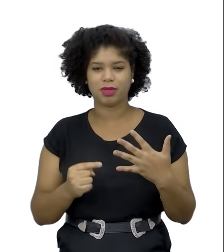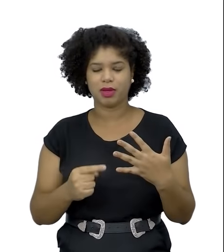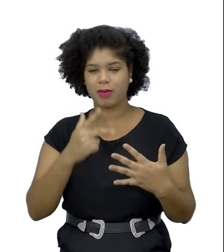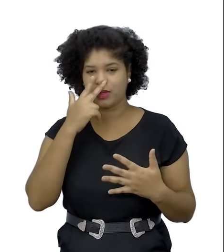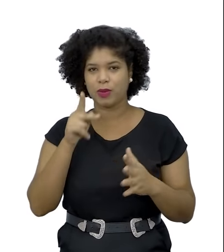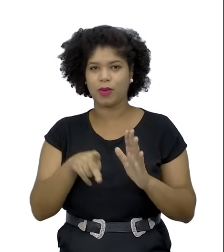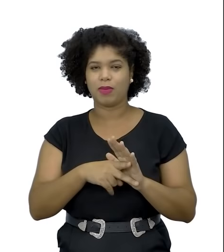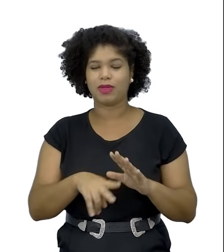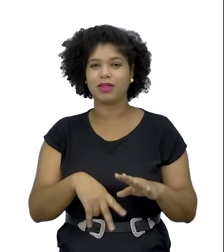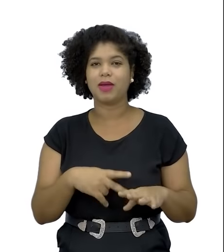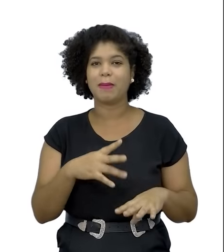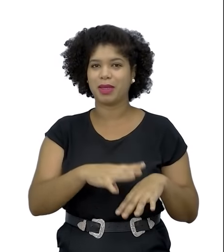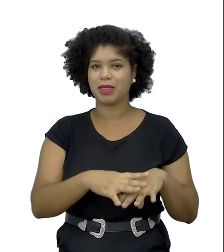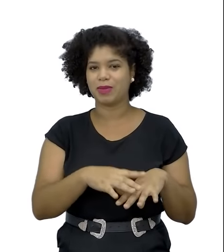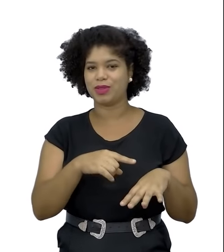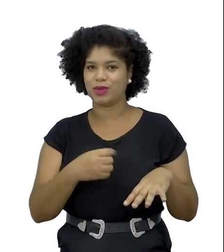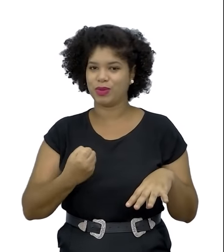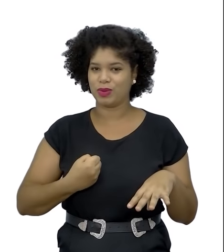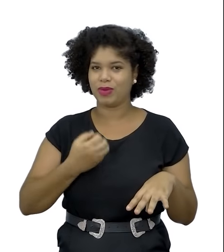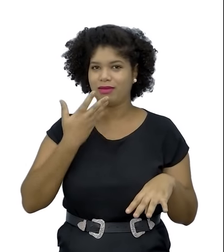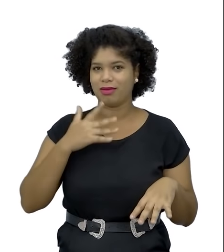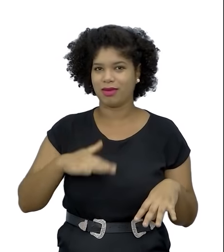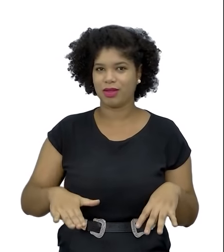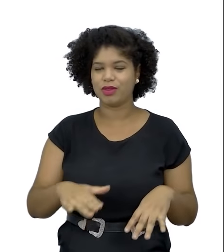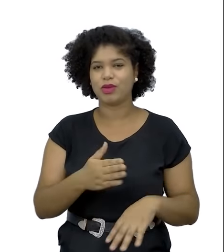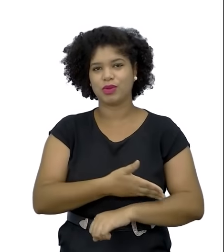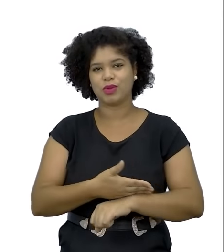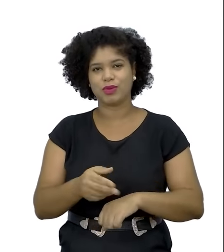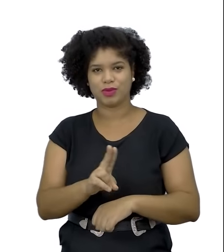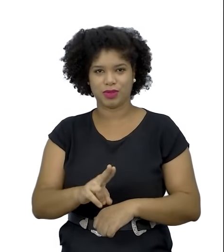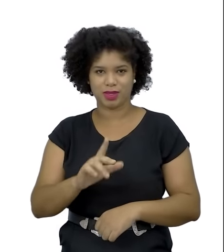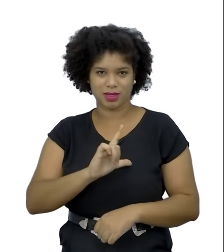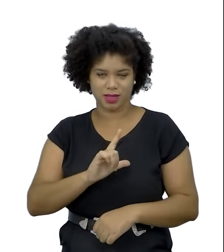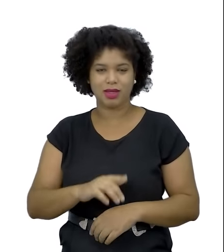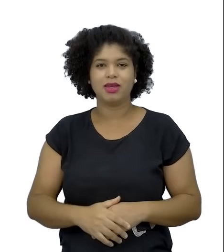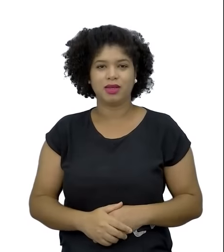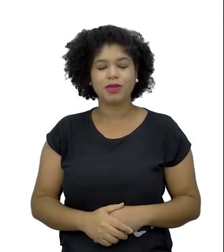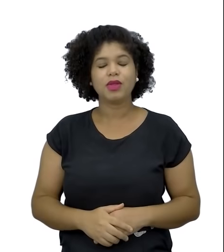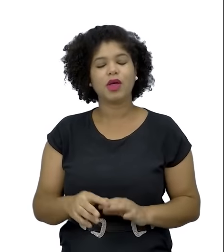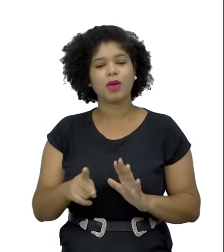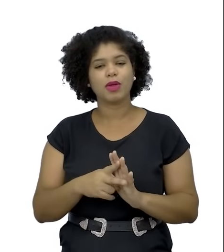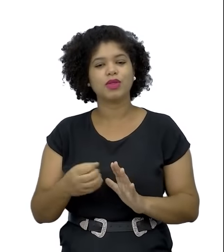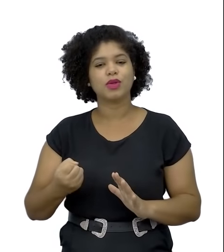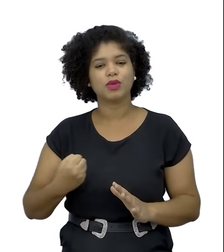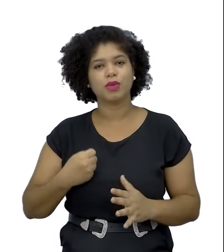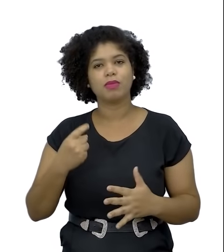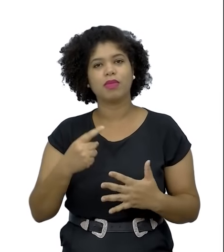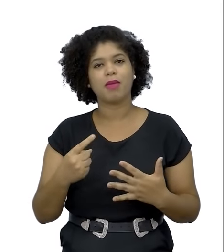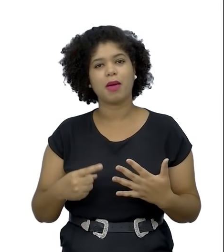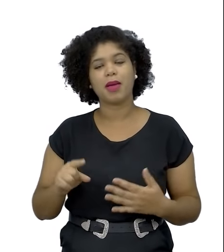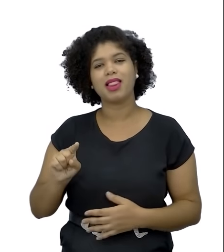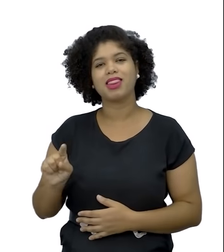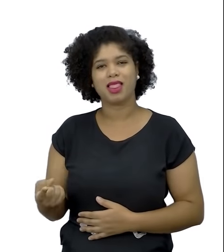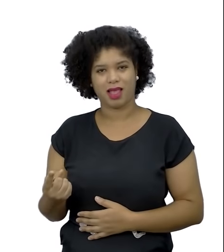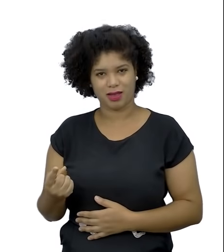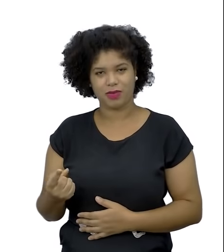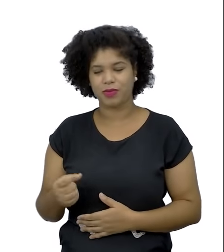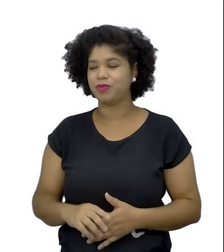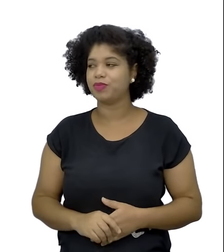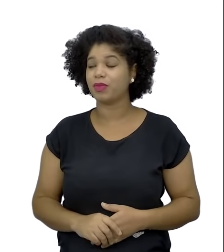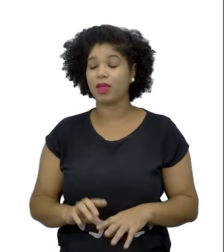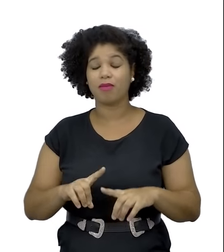matematização da numeração que as crianças utilizam, ou seja, a do sistema de numeração decimal, mas que